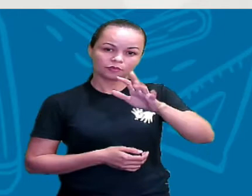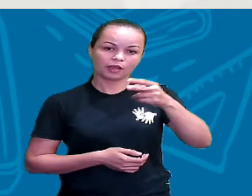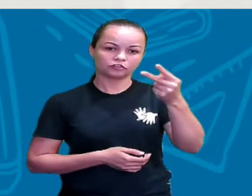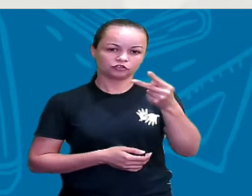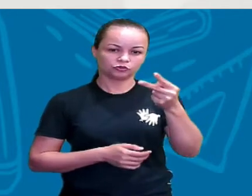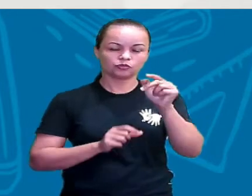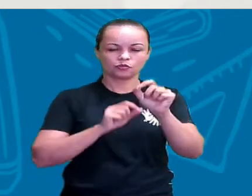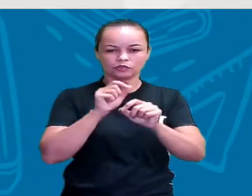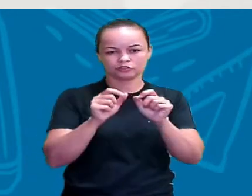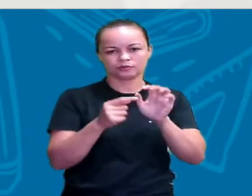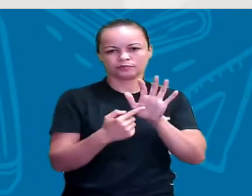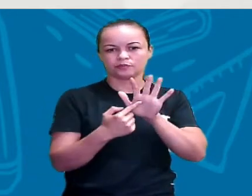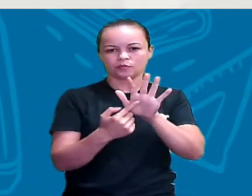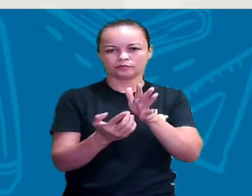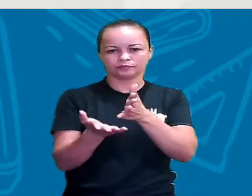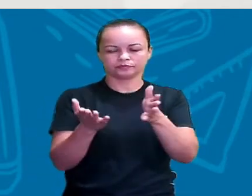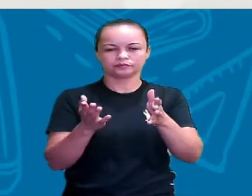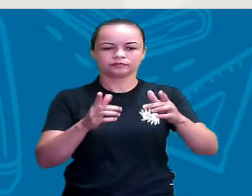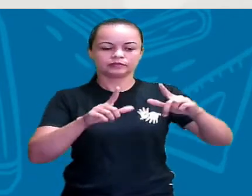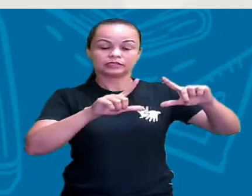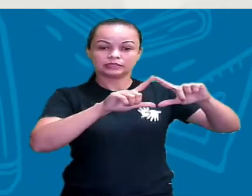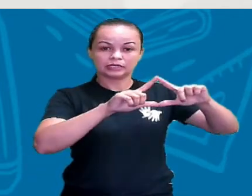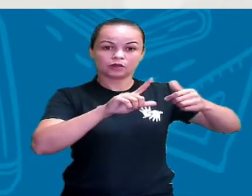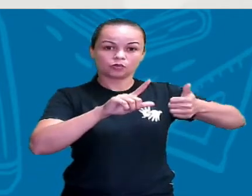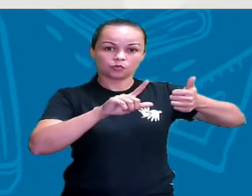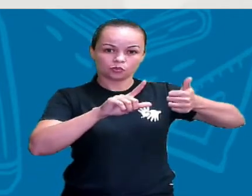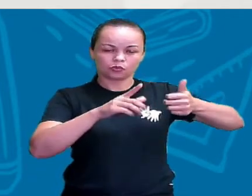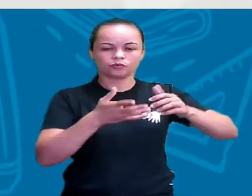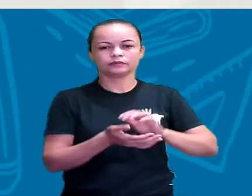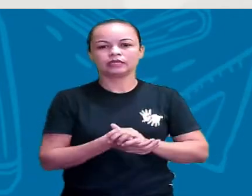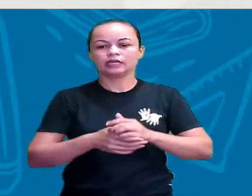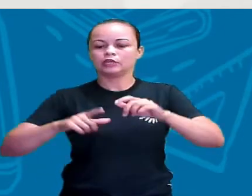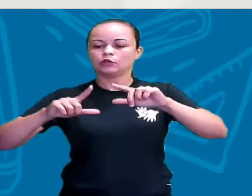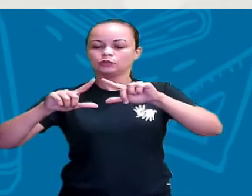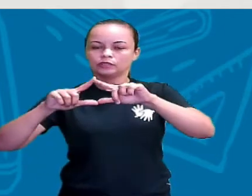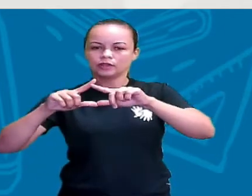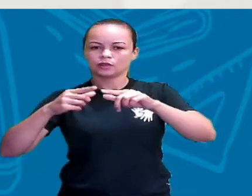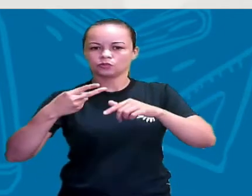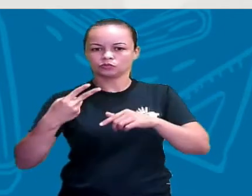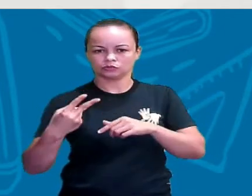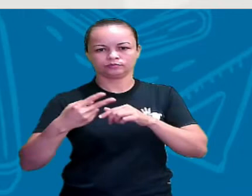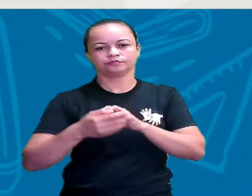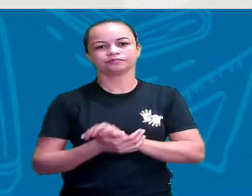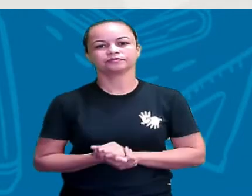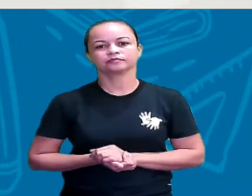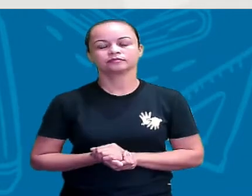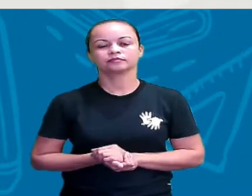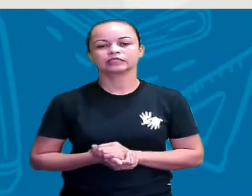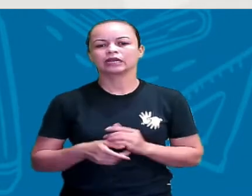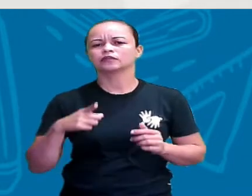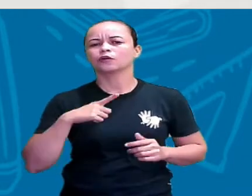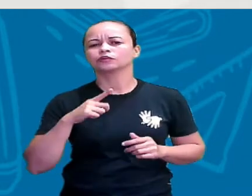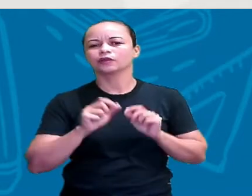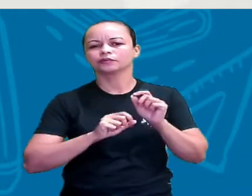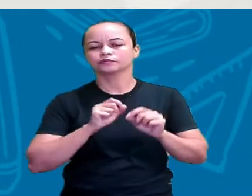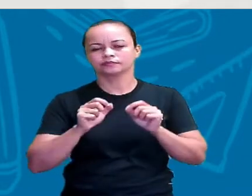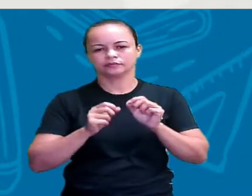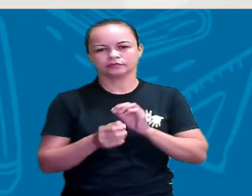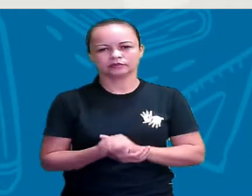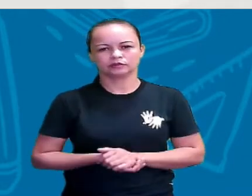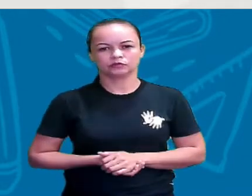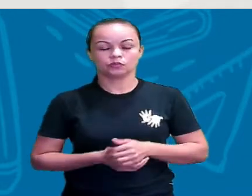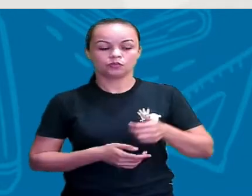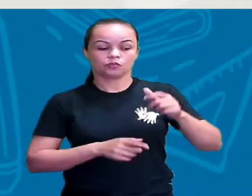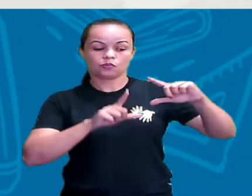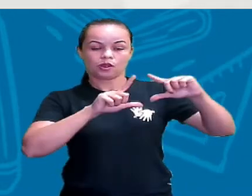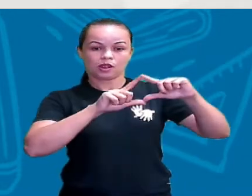Isso, 2 triângulos, triângulo 1 e o meu triângulo 2, tá? Então, aqui eu tenho o seguinte, ó. No meu primeiro